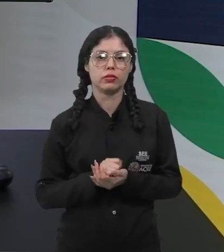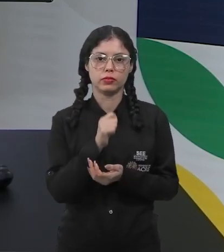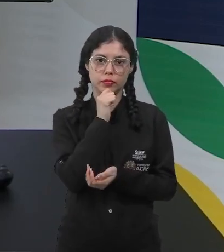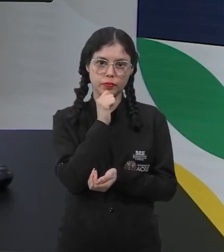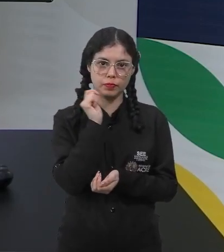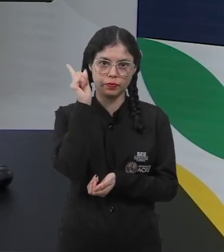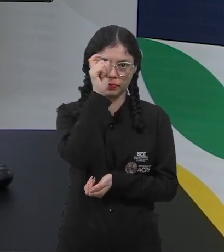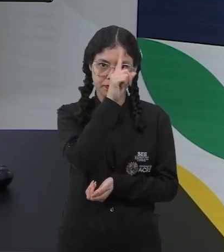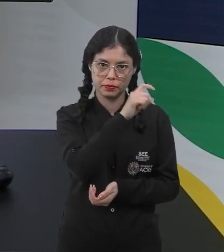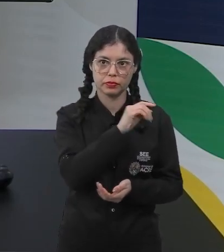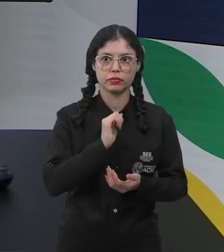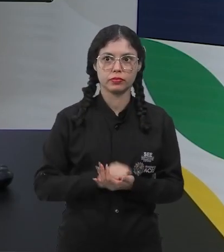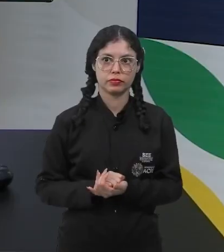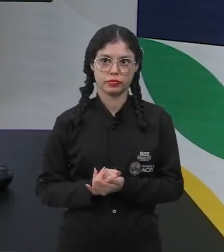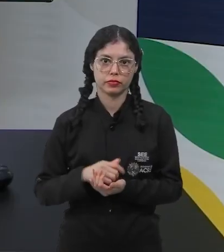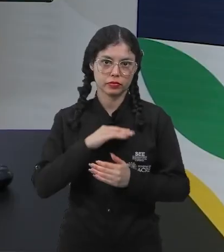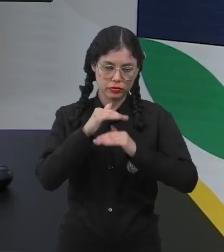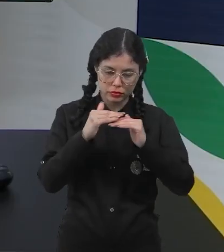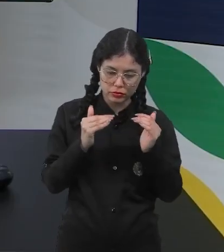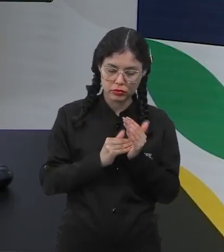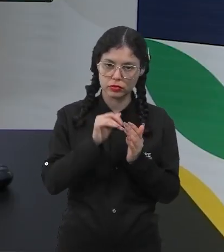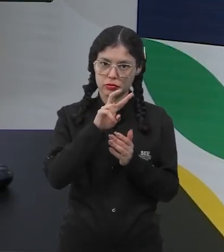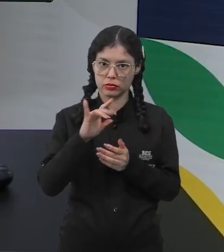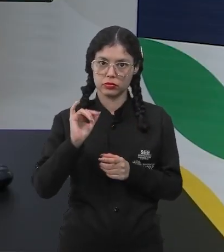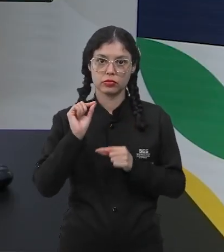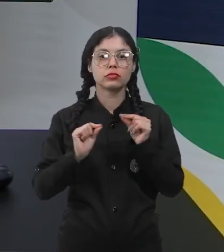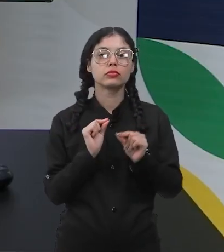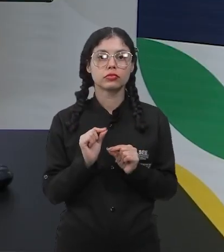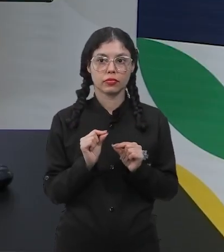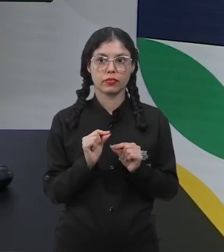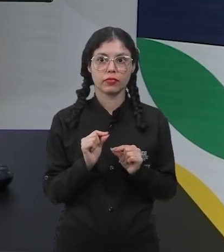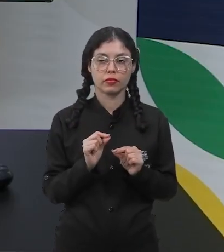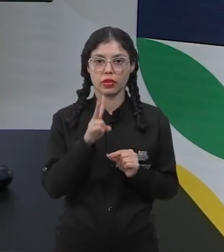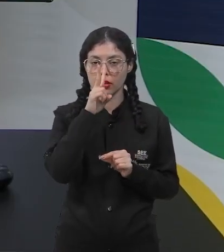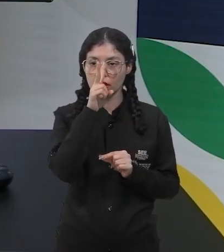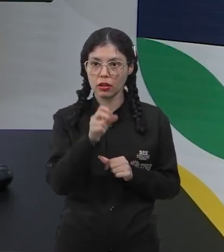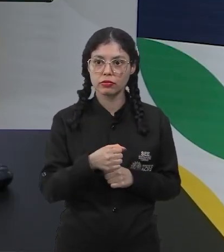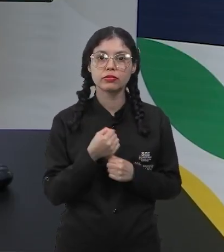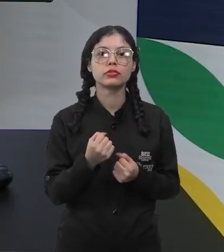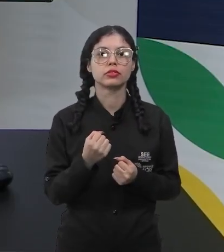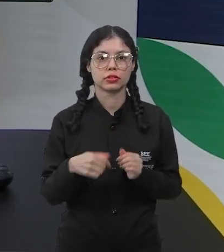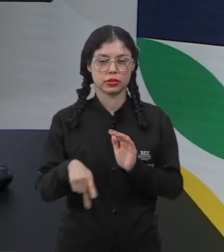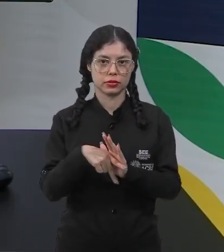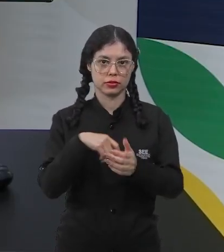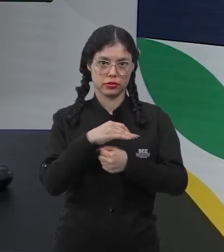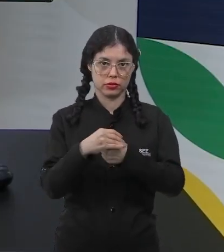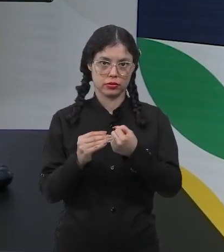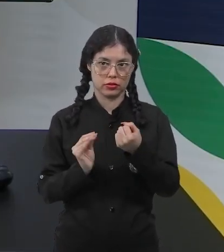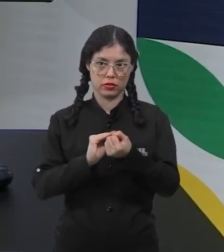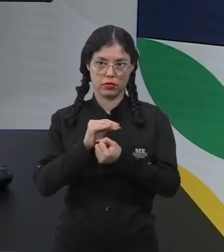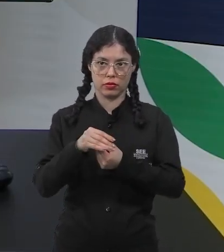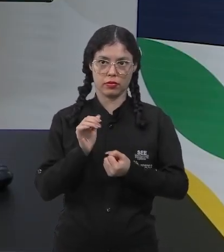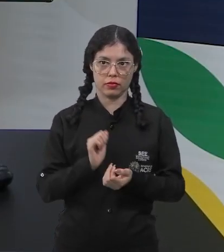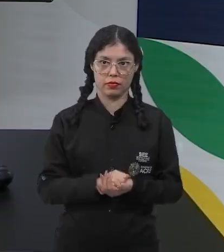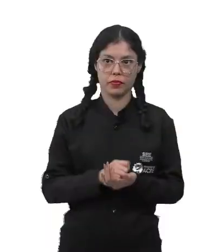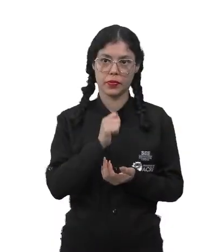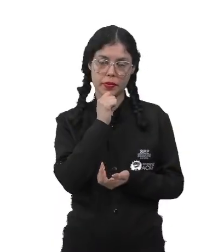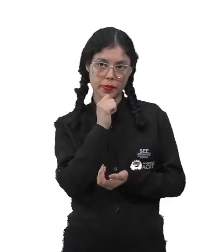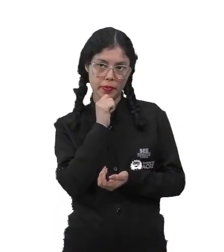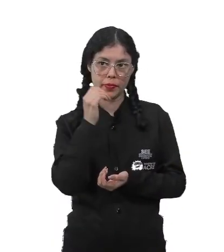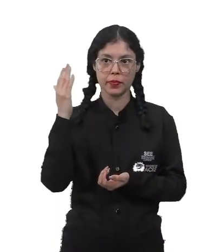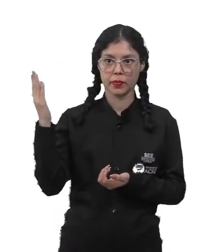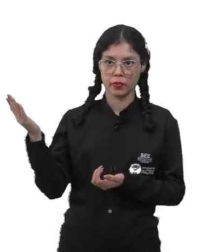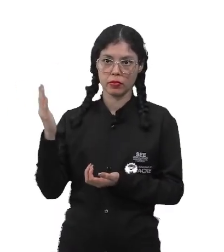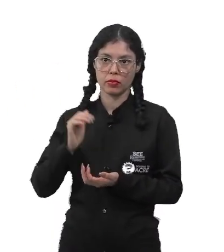uma dificuldade. Isso tudo vai depender das forças intermoleculares. Aí nós temos aqui,